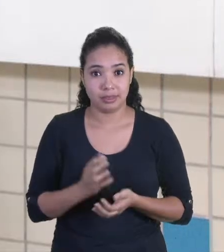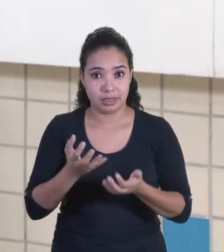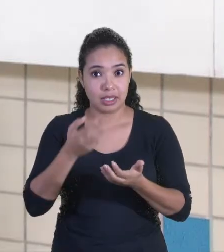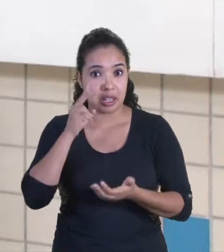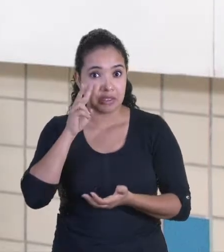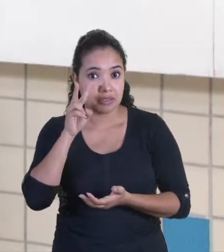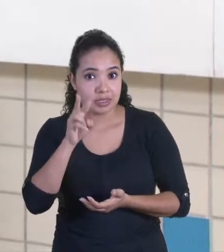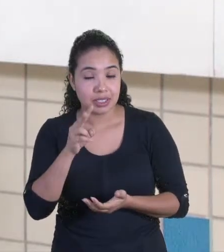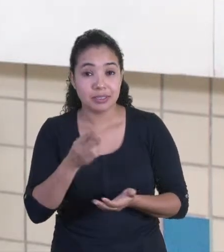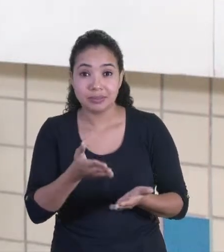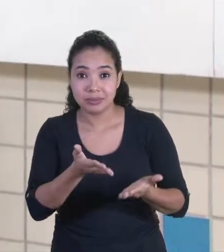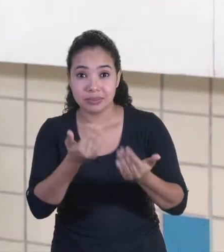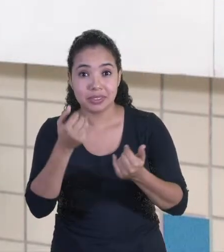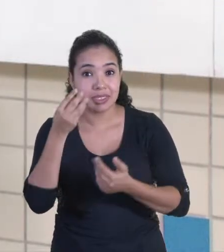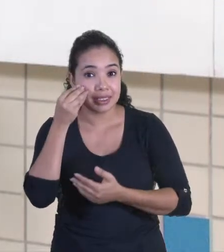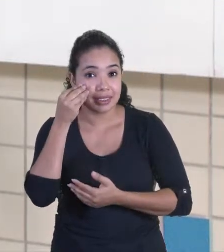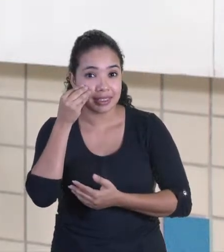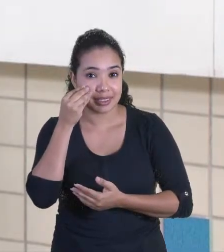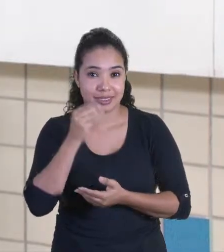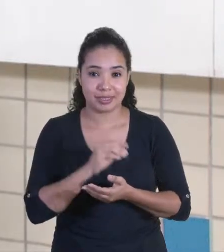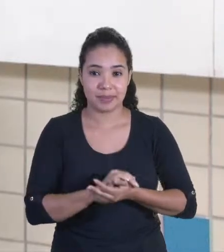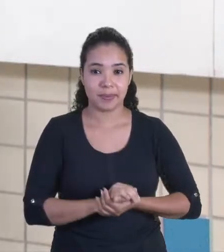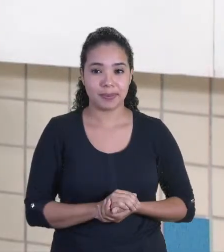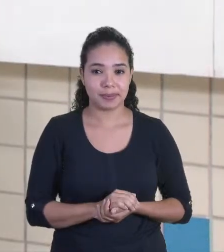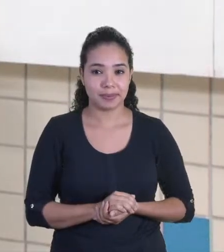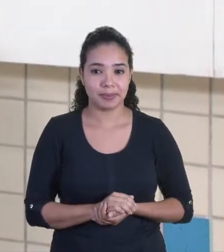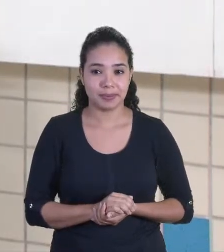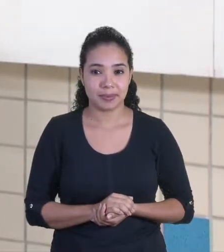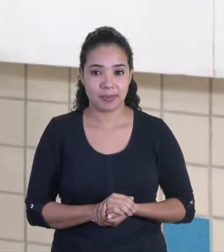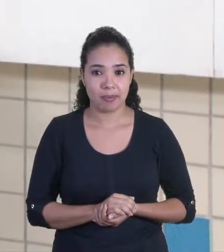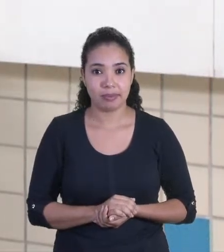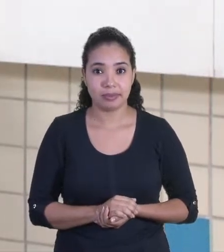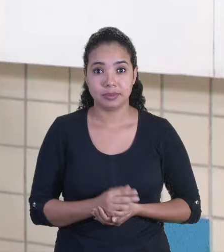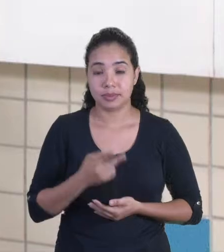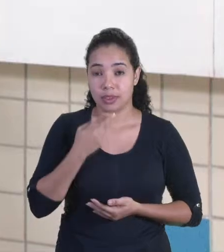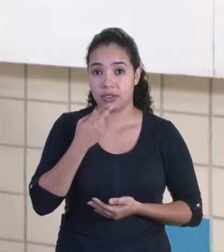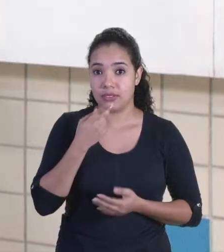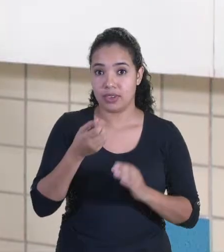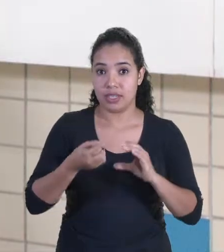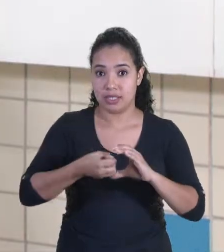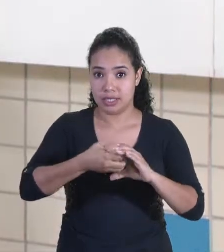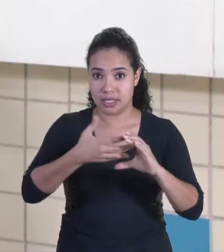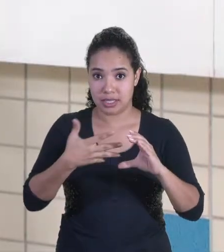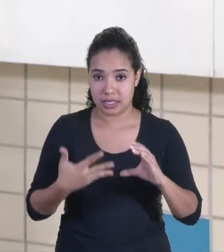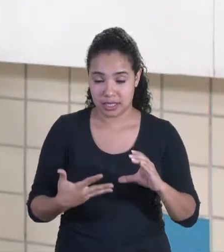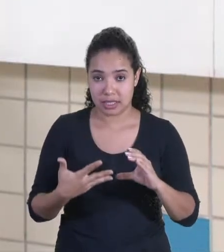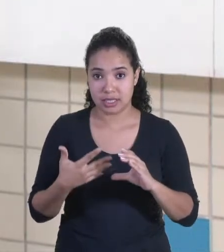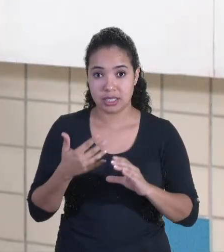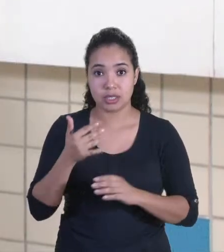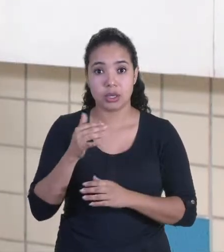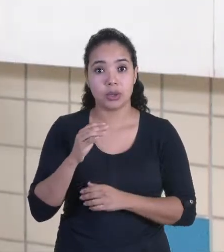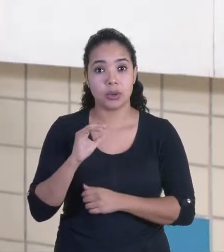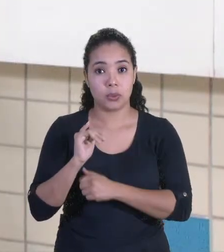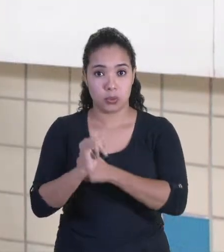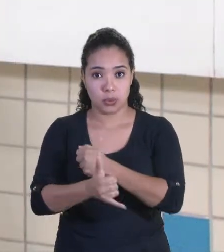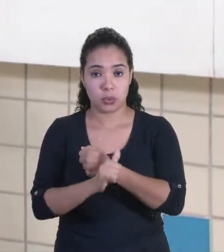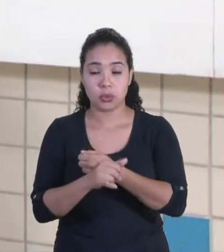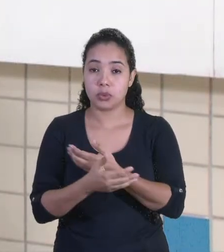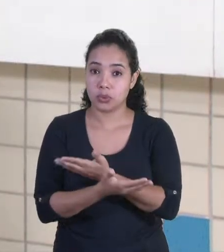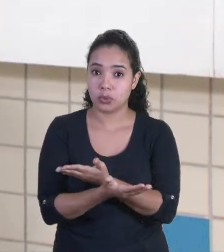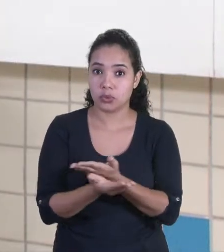ver? Vamos fazer um teste? Eu falo as características dos contos e